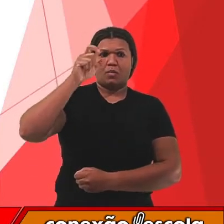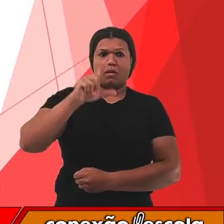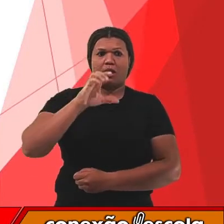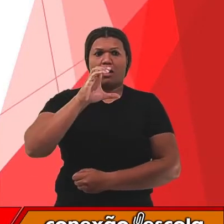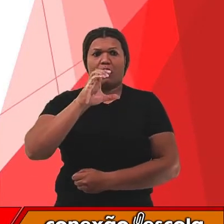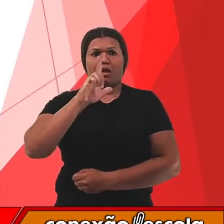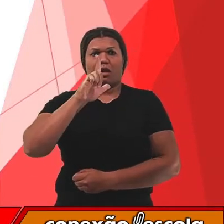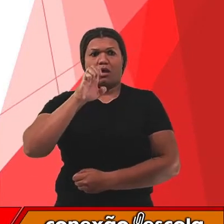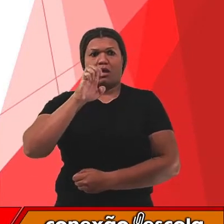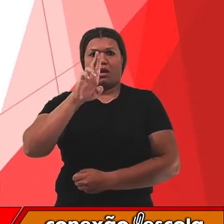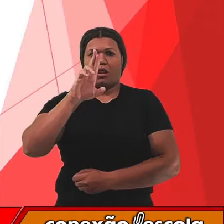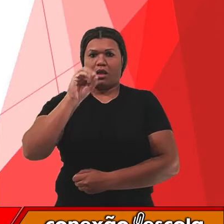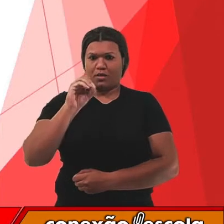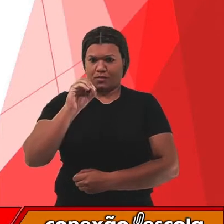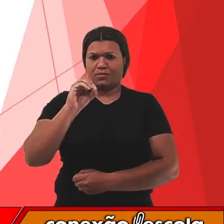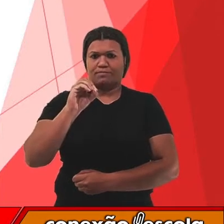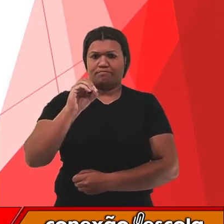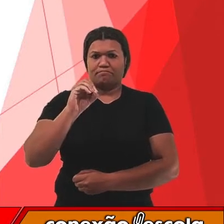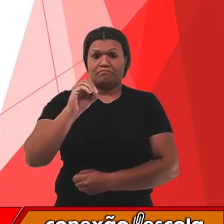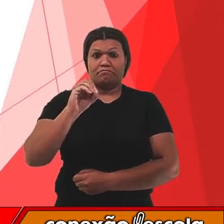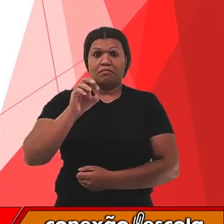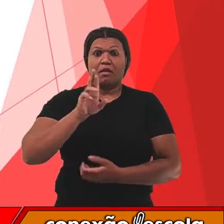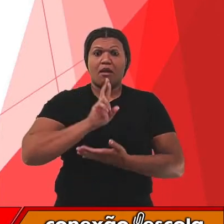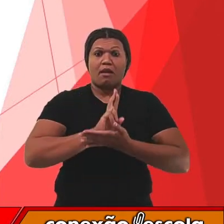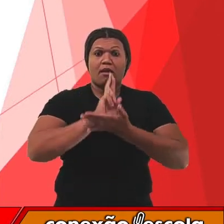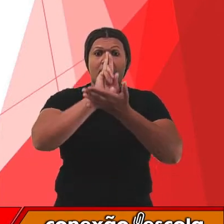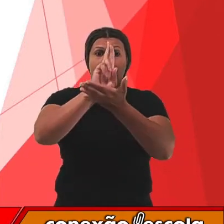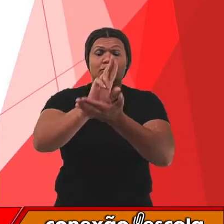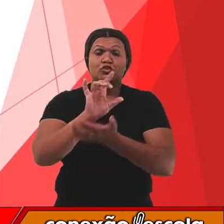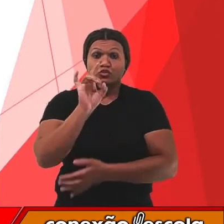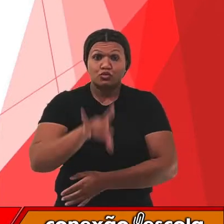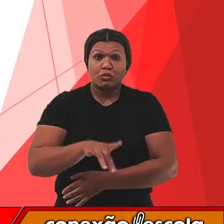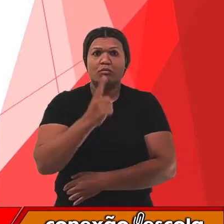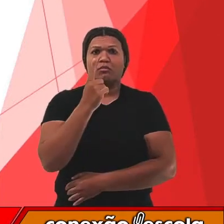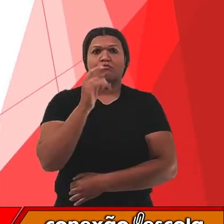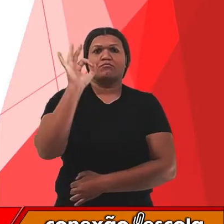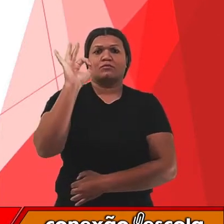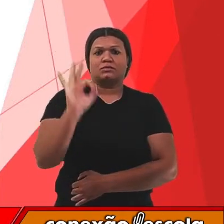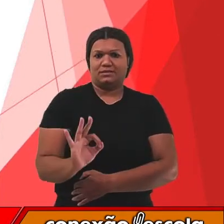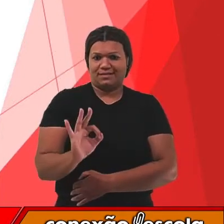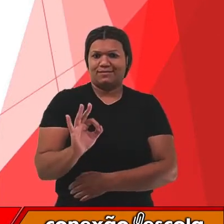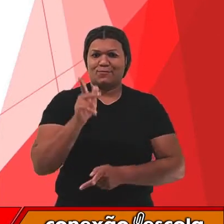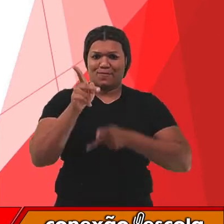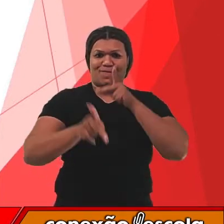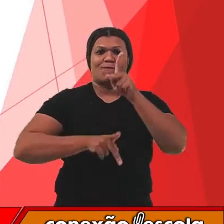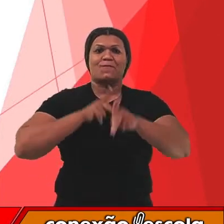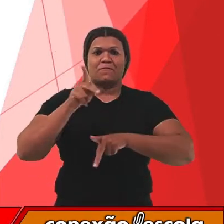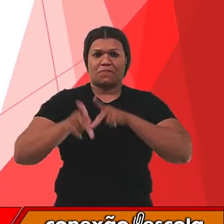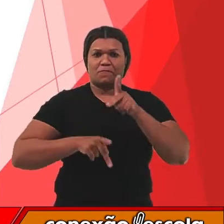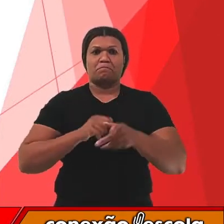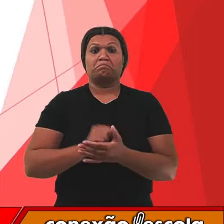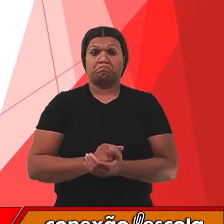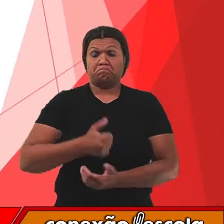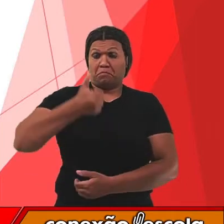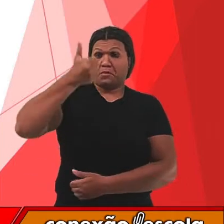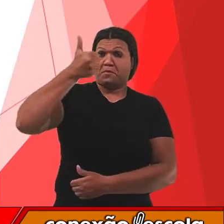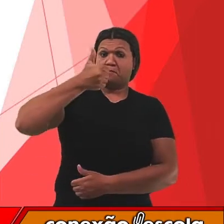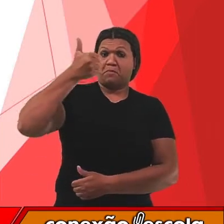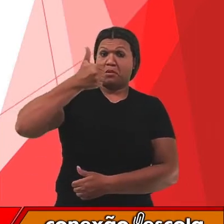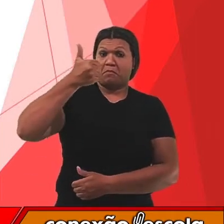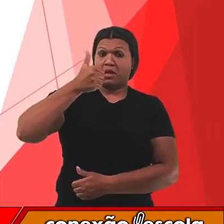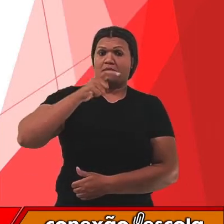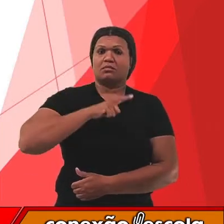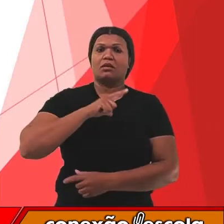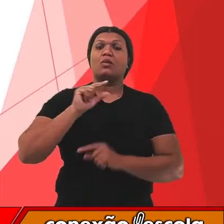clero, representando apenas 1% da população. E esse primeiro estado, ele dispunha